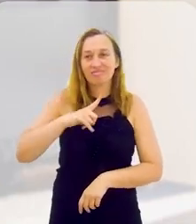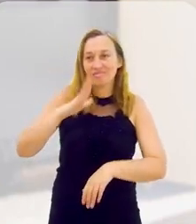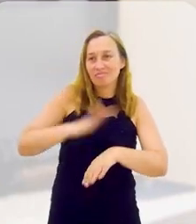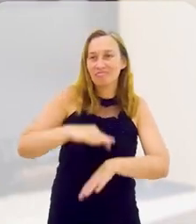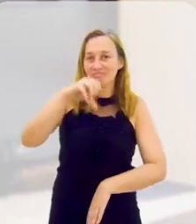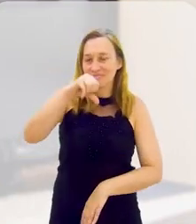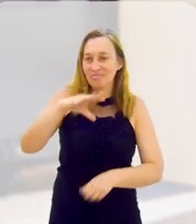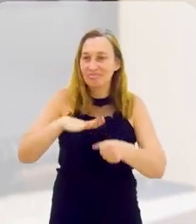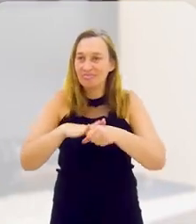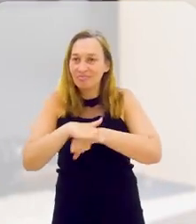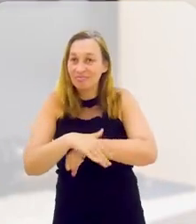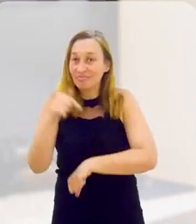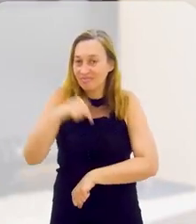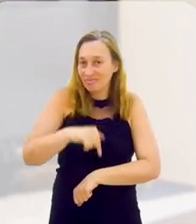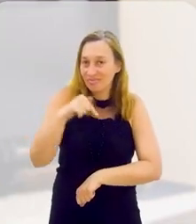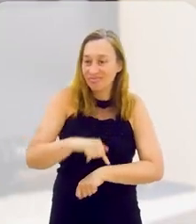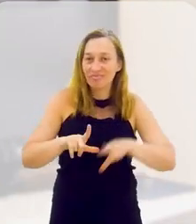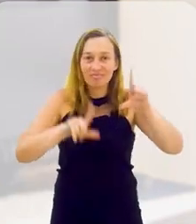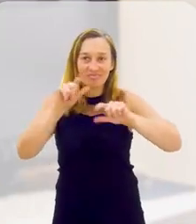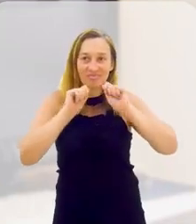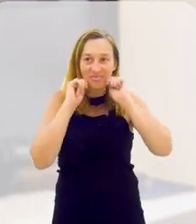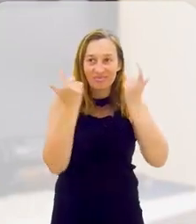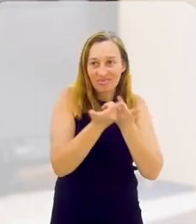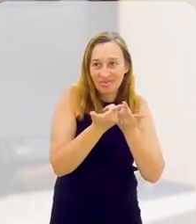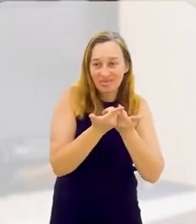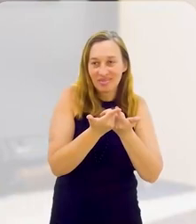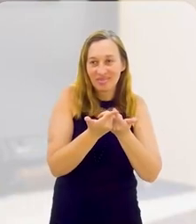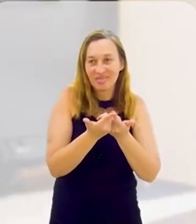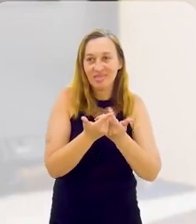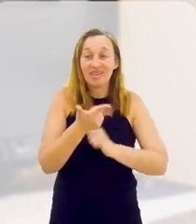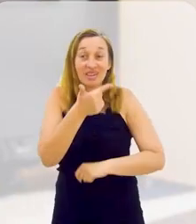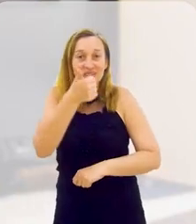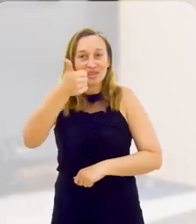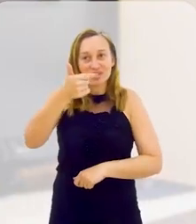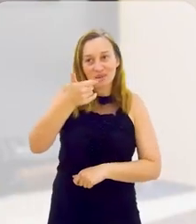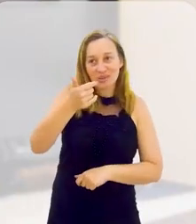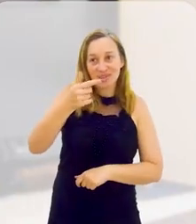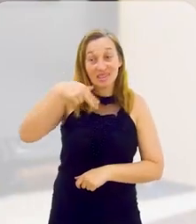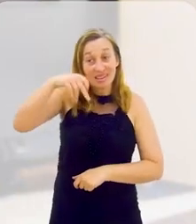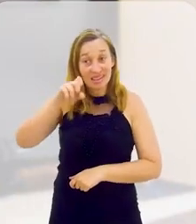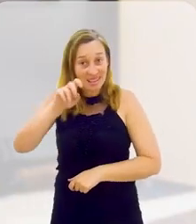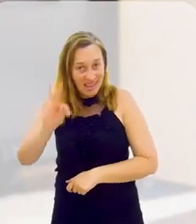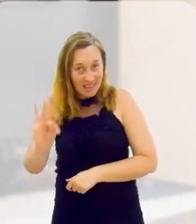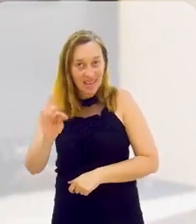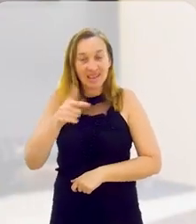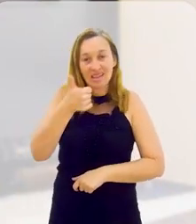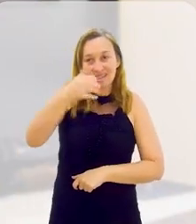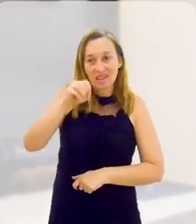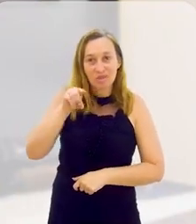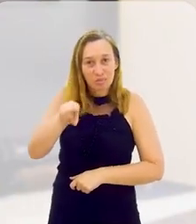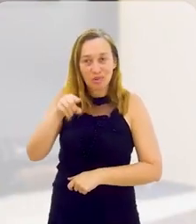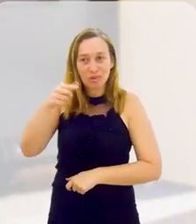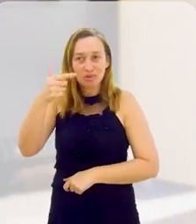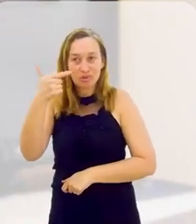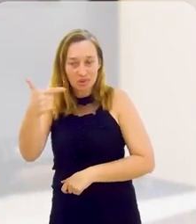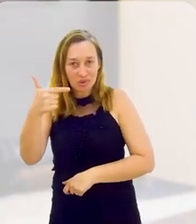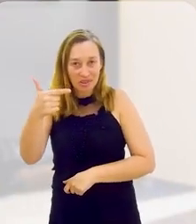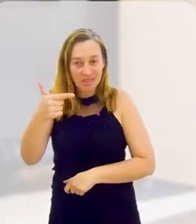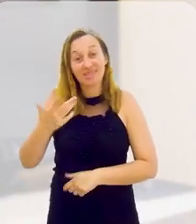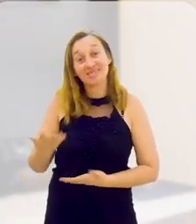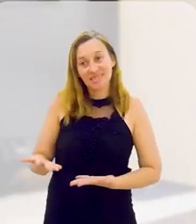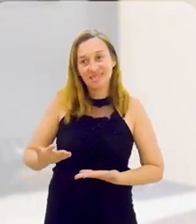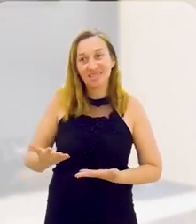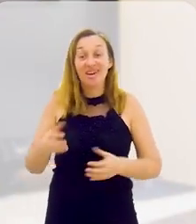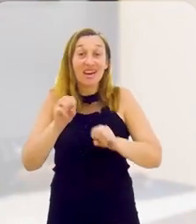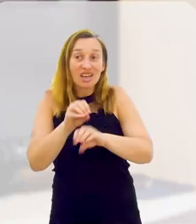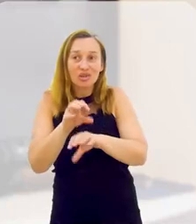mais às 9 horas da noite aqui na TV Alerj, canais 12 da NET e 10.2 em sinal